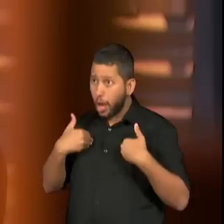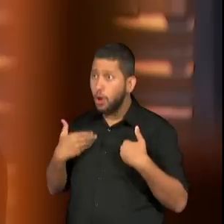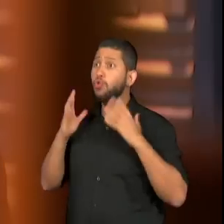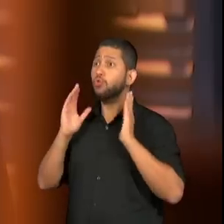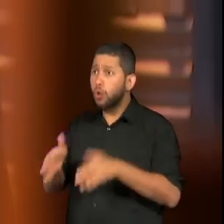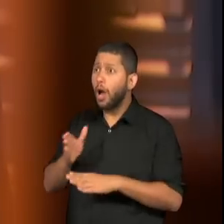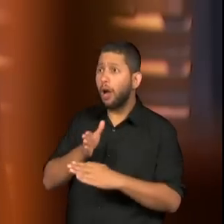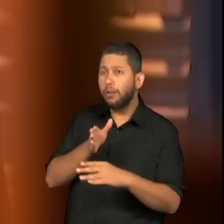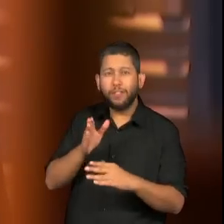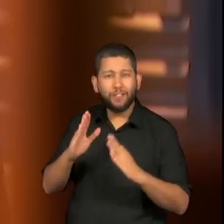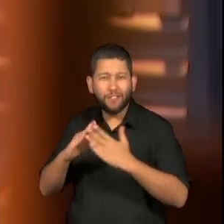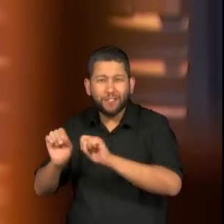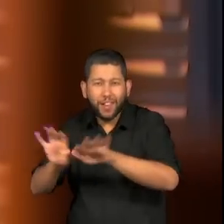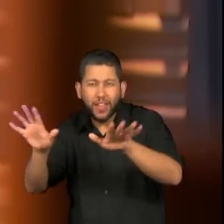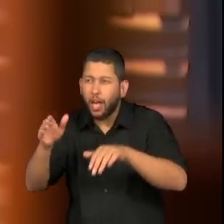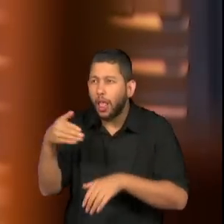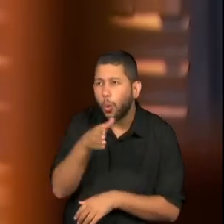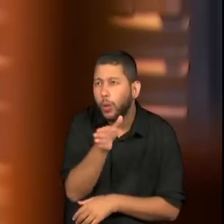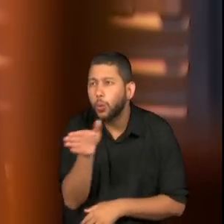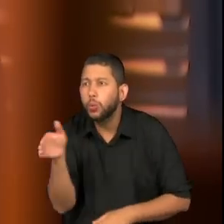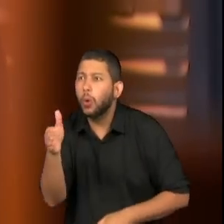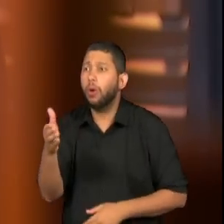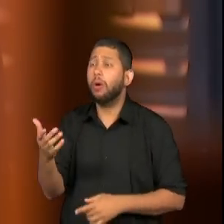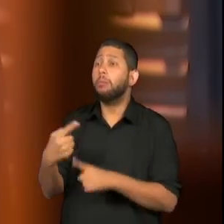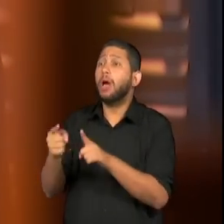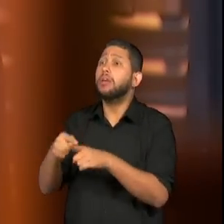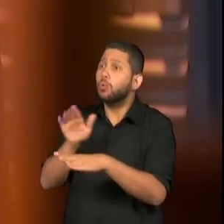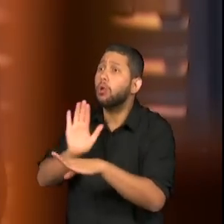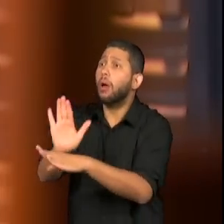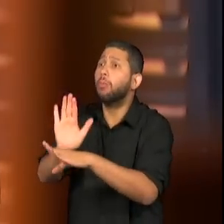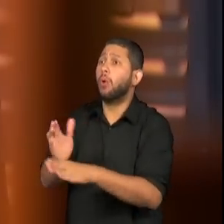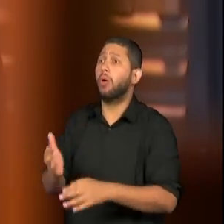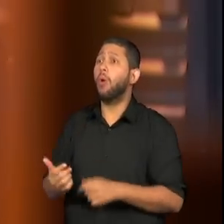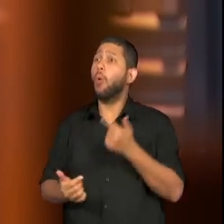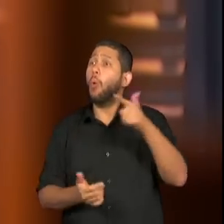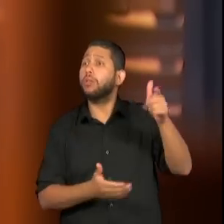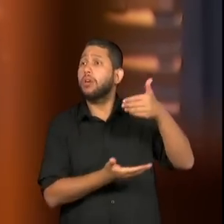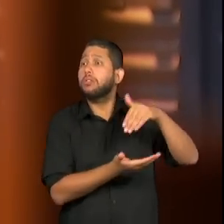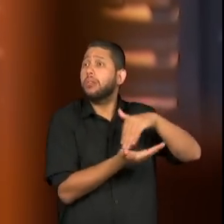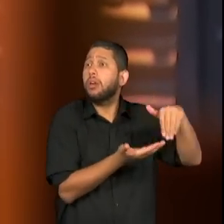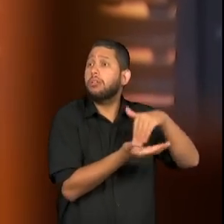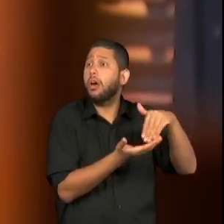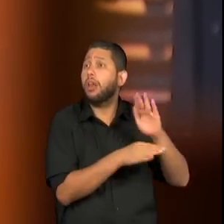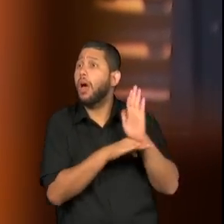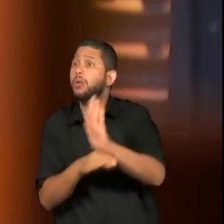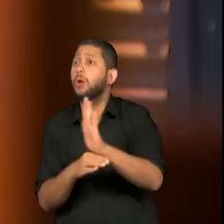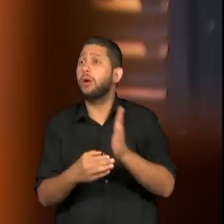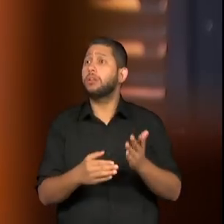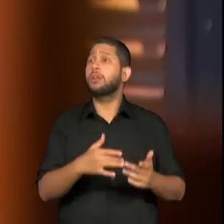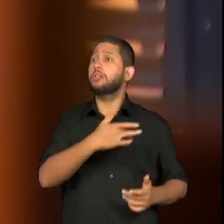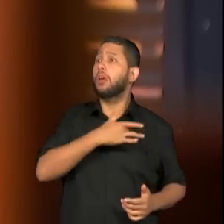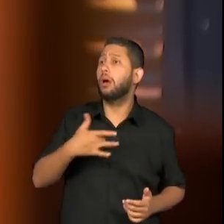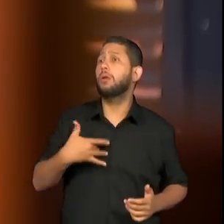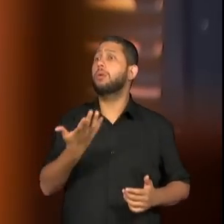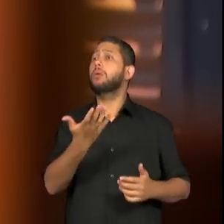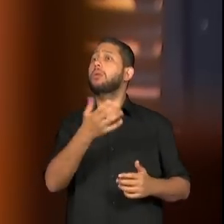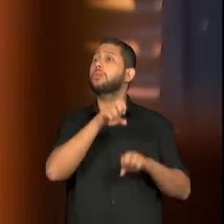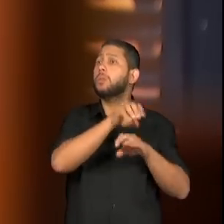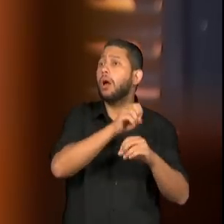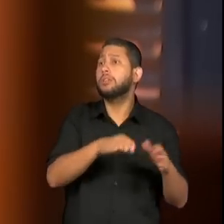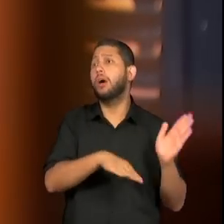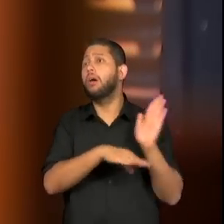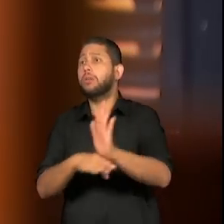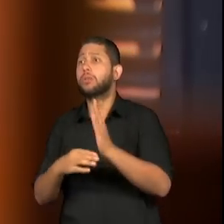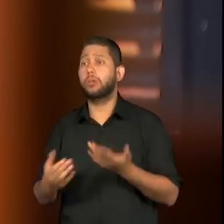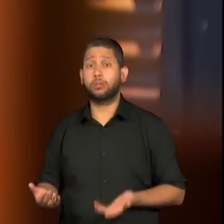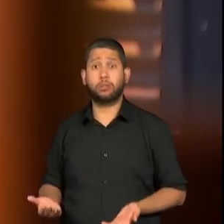algumas favelas. Só falta as outras secretarias entrar e os meus colegas não chegam. Eu falei, cara, se ele que é secretário de segurança